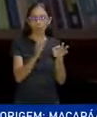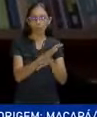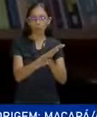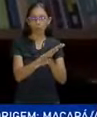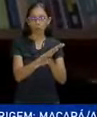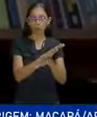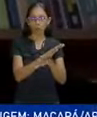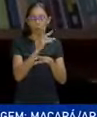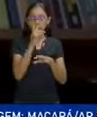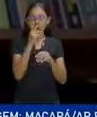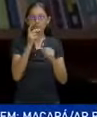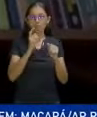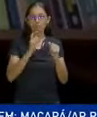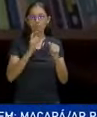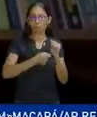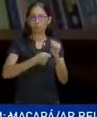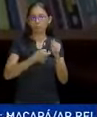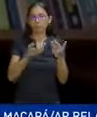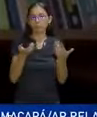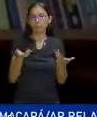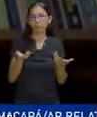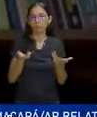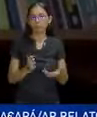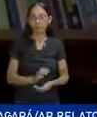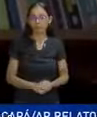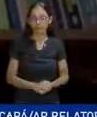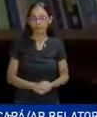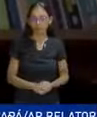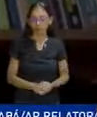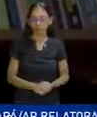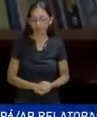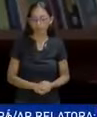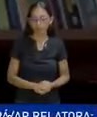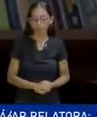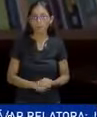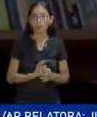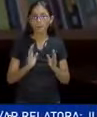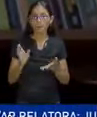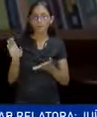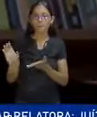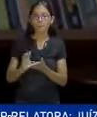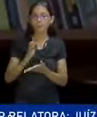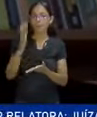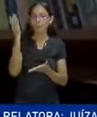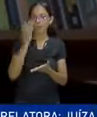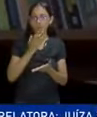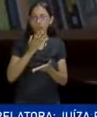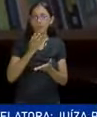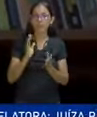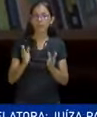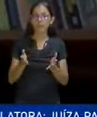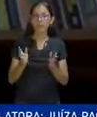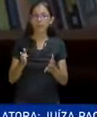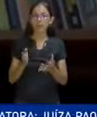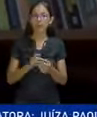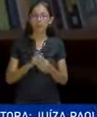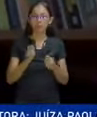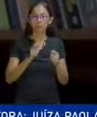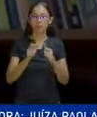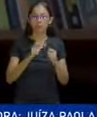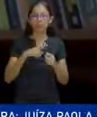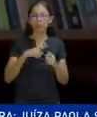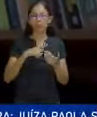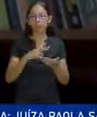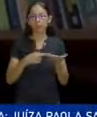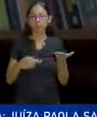da conta ter sido prestada, da parte da contabilidade já se apresenta um relatório